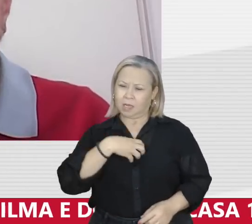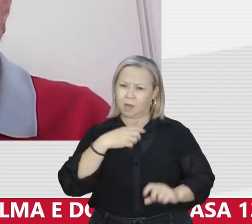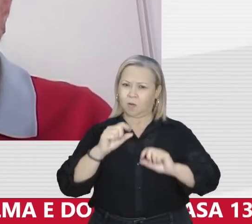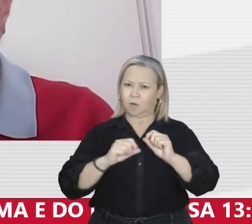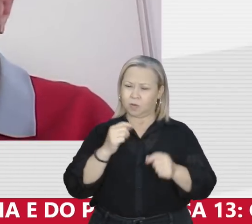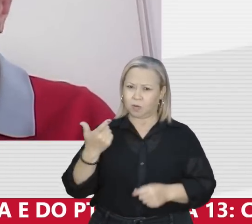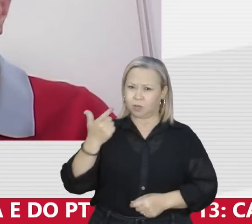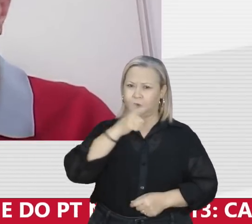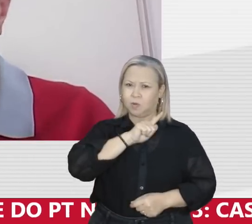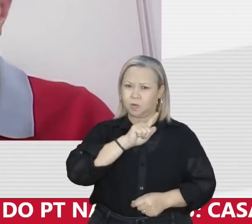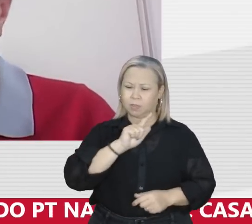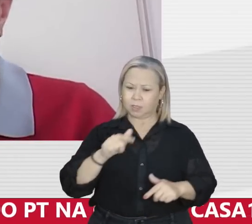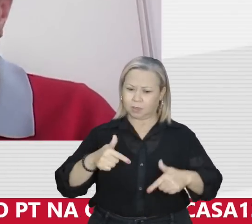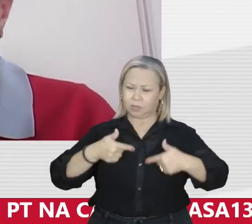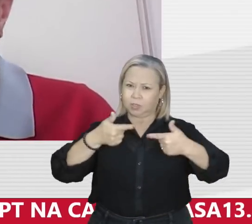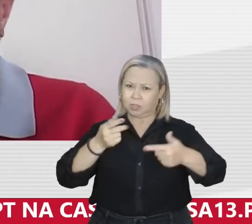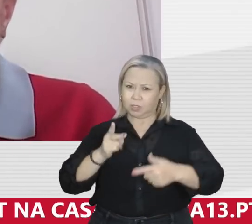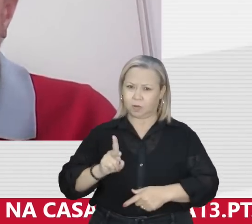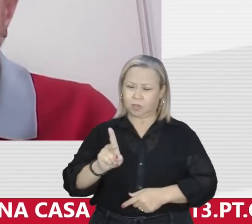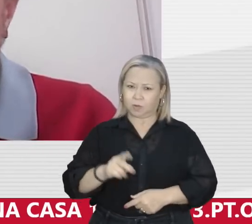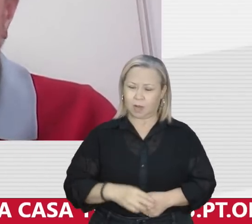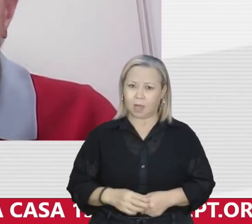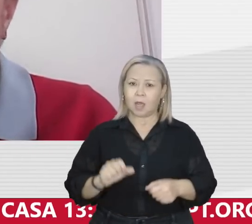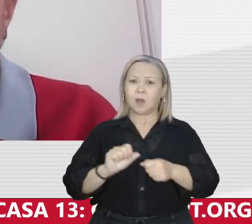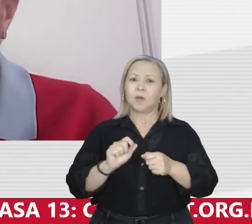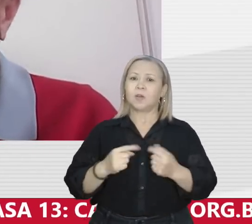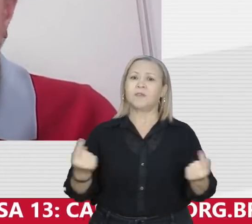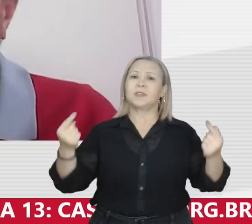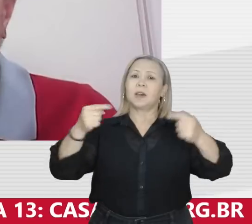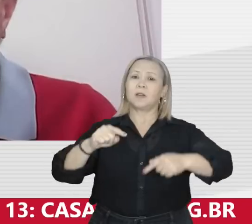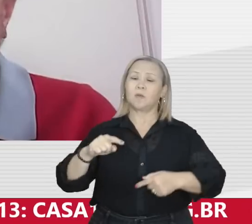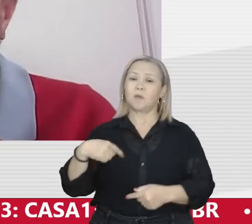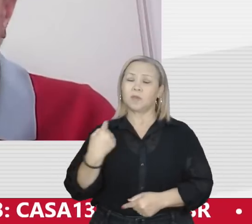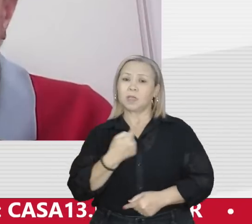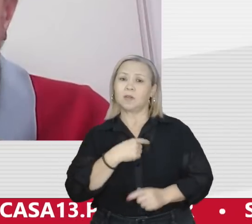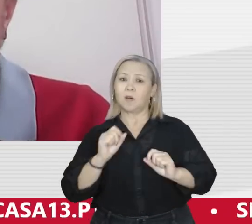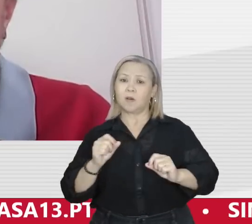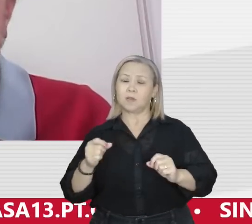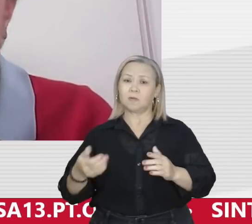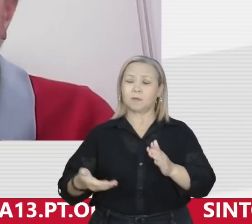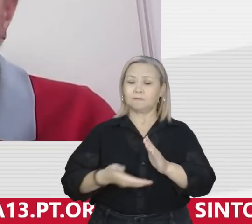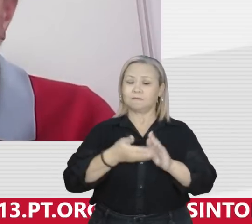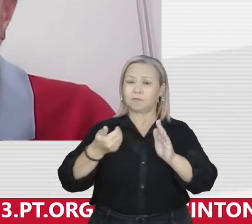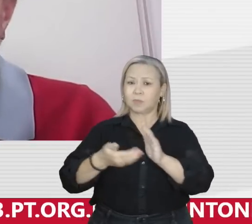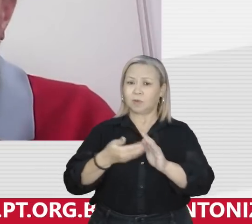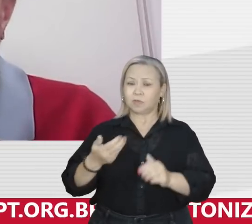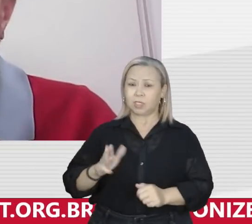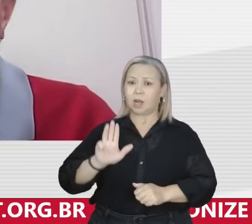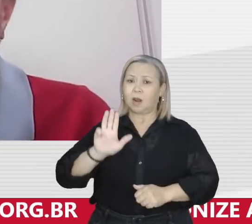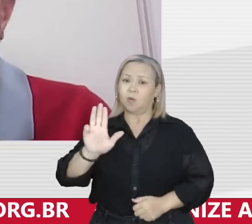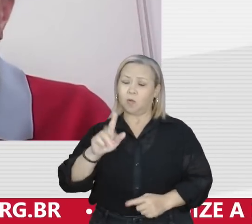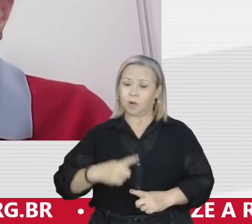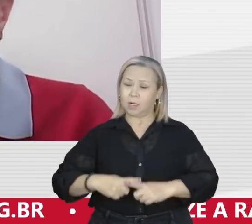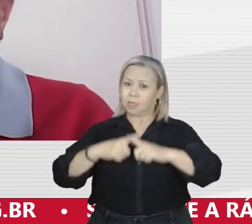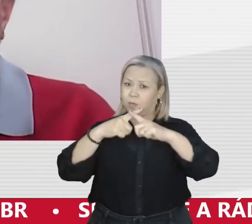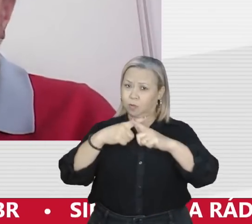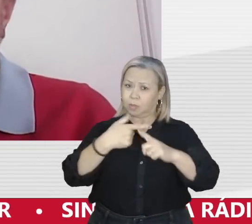o que eles fizeram contra nós quando tiraram o Lula sem nenhuma base legal da disputa de